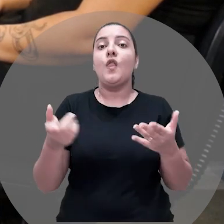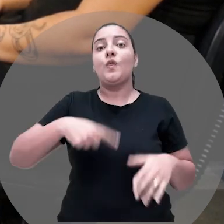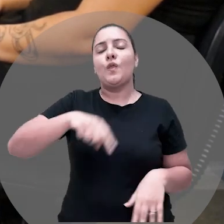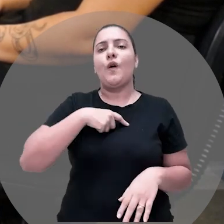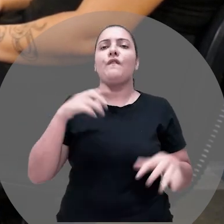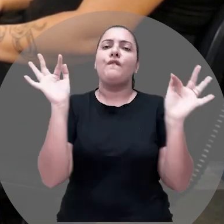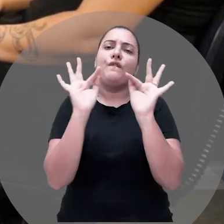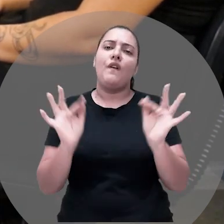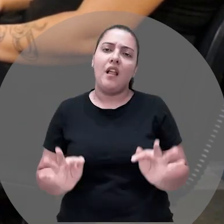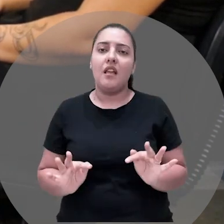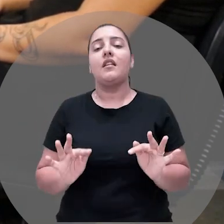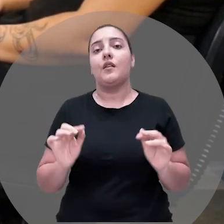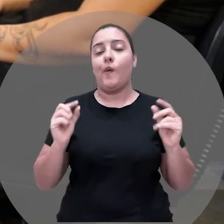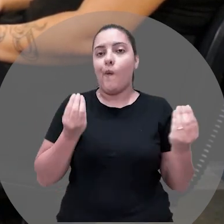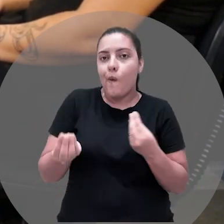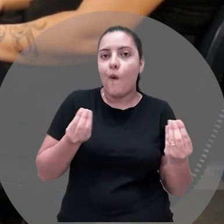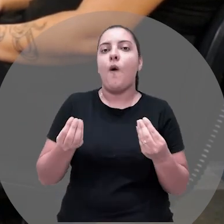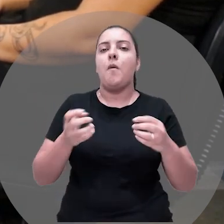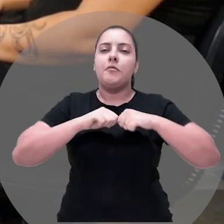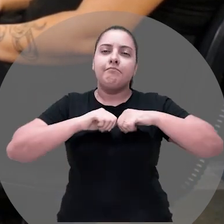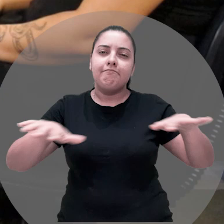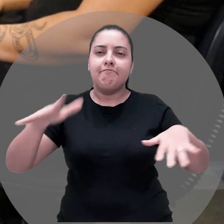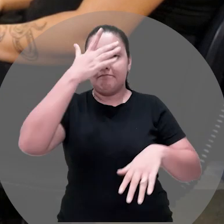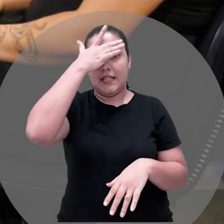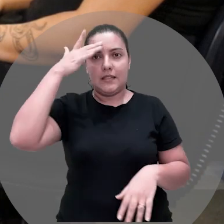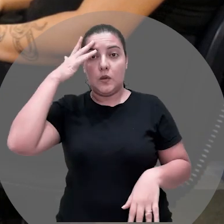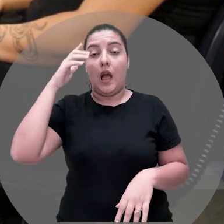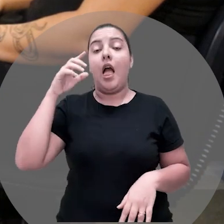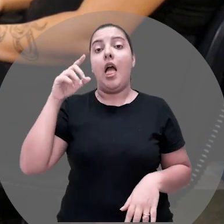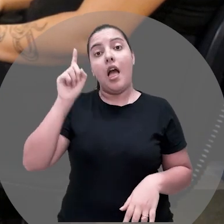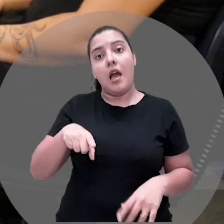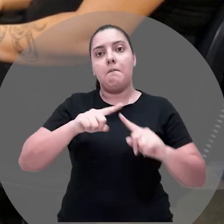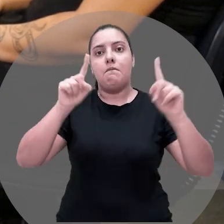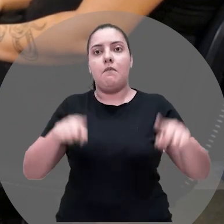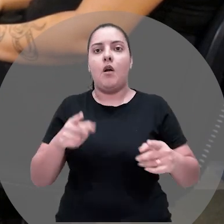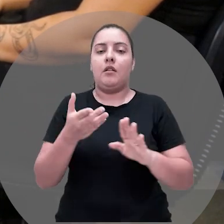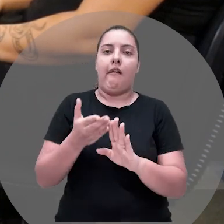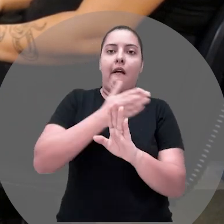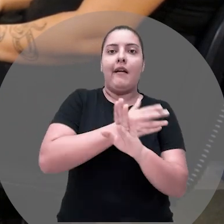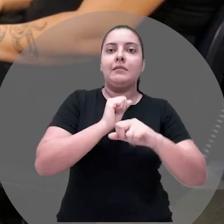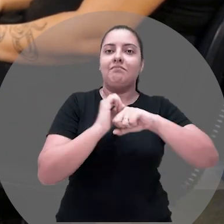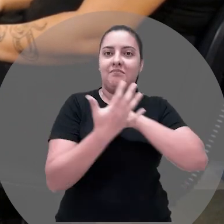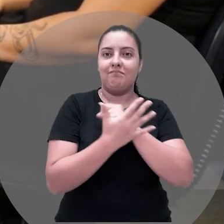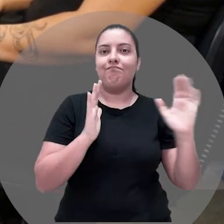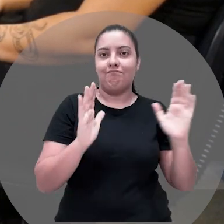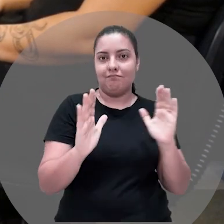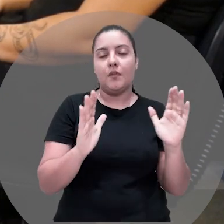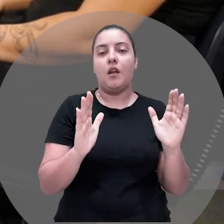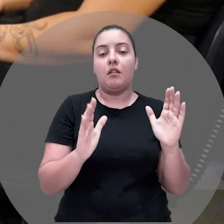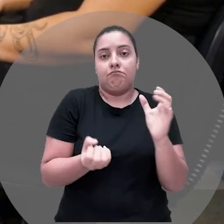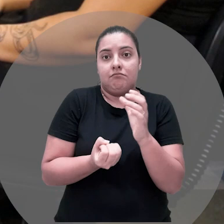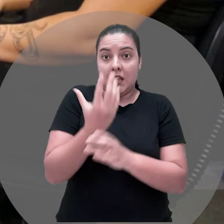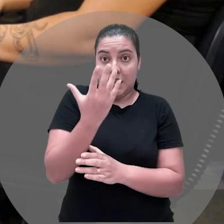a gente tá muito feliz com a forma como tá chegando nas pessoas Lembrando que esse é um projeto que nasceu ainda na época da